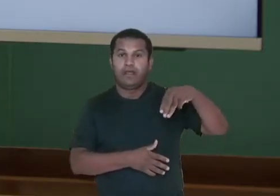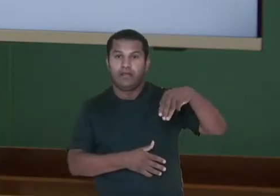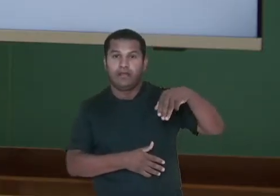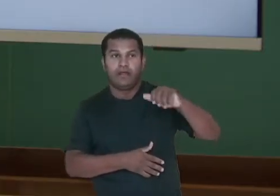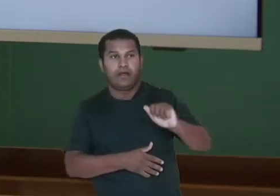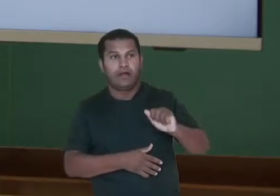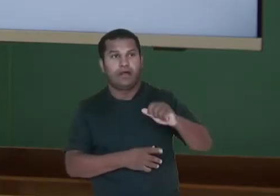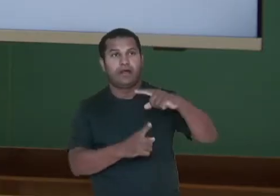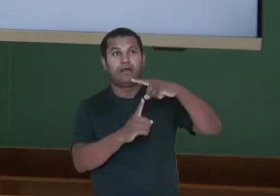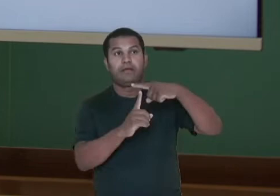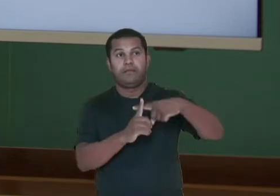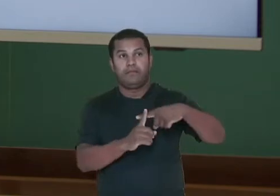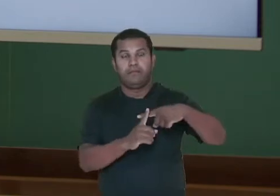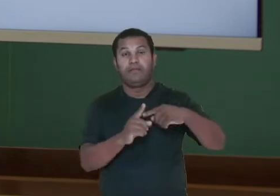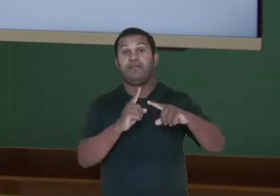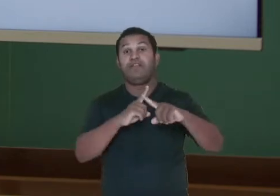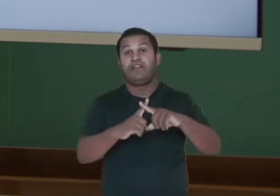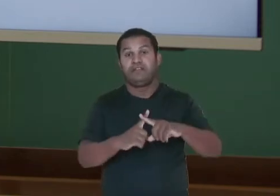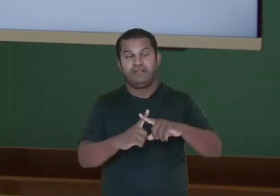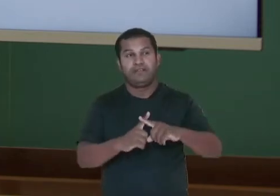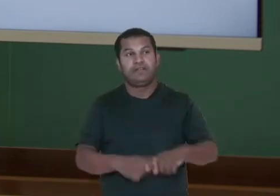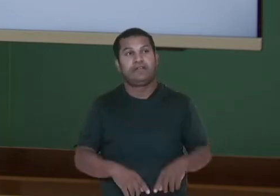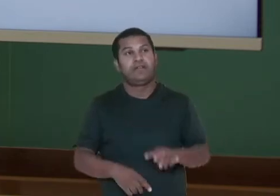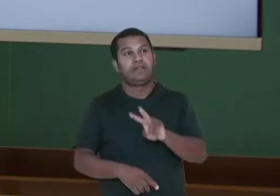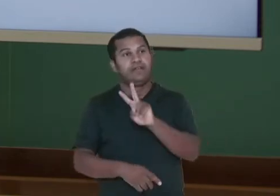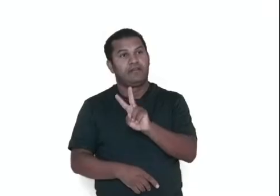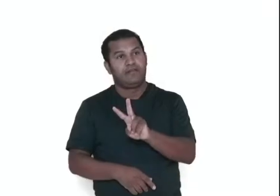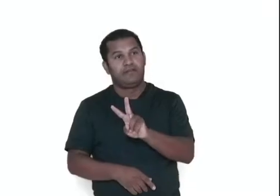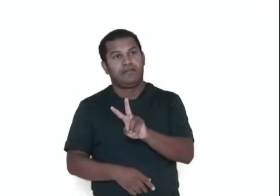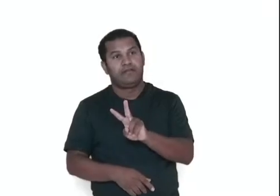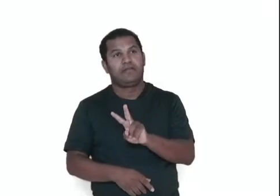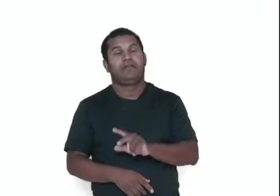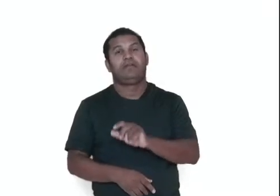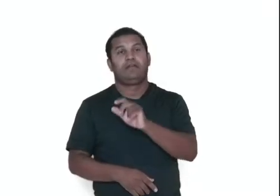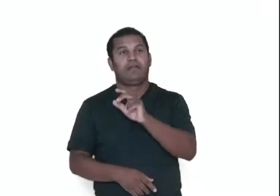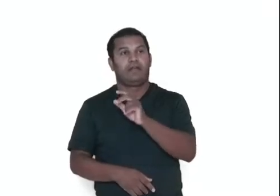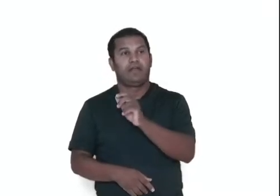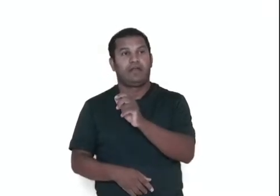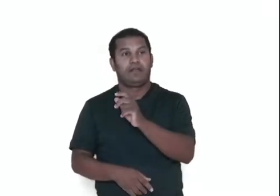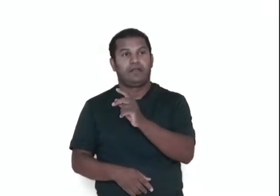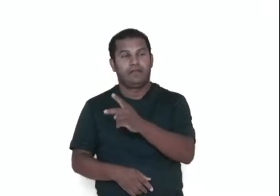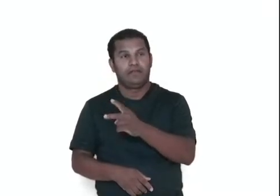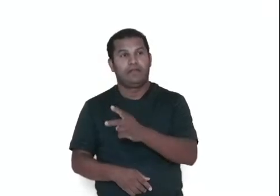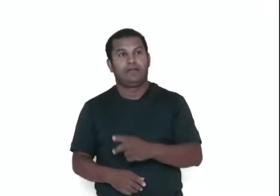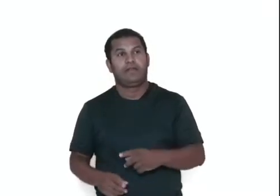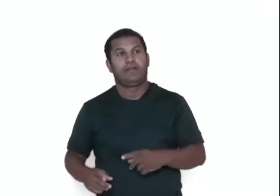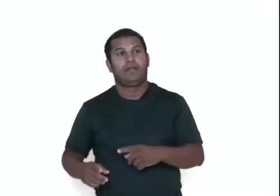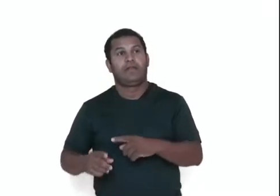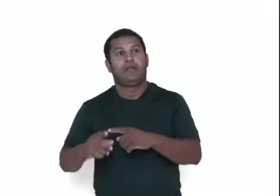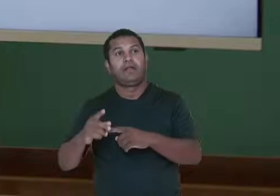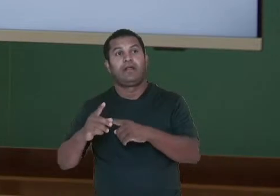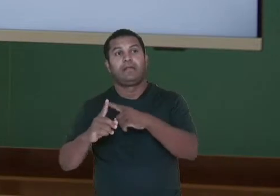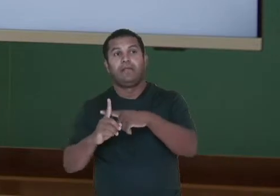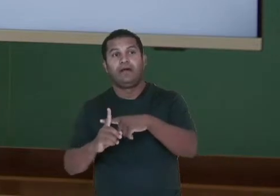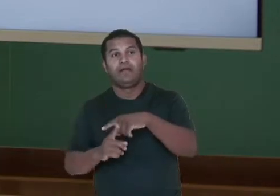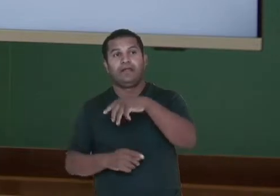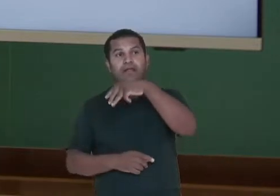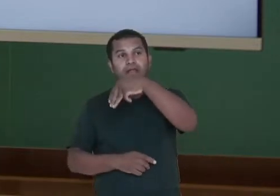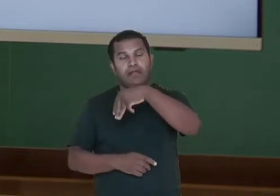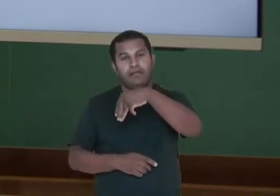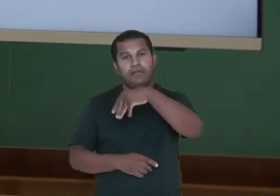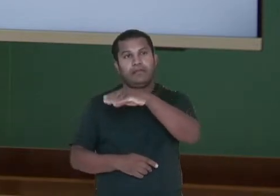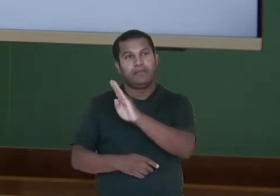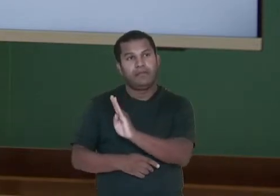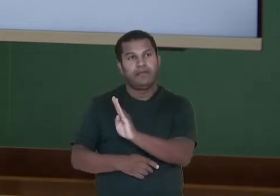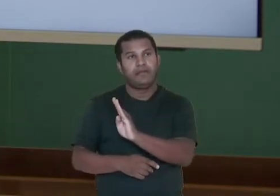Isso significa que a quantidade de movimento depois vai ser igual a massa do A vezes a velocidade do A, mais a massa do B vezes a velocidade do B. Mas isso vai me